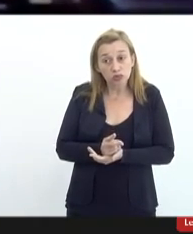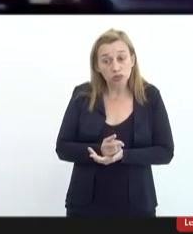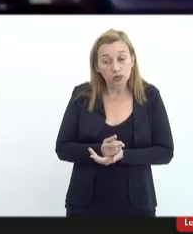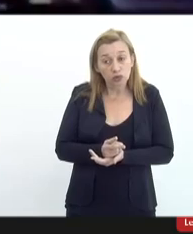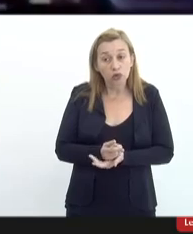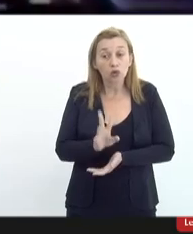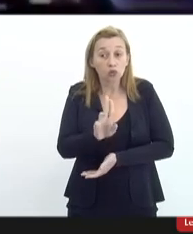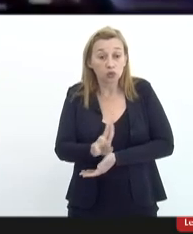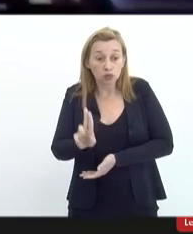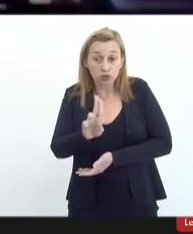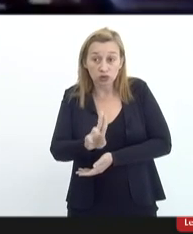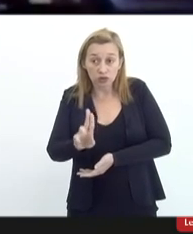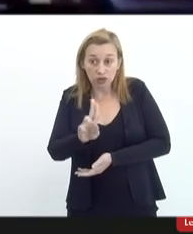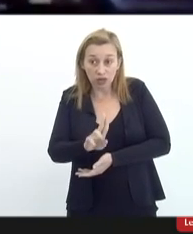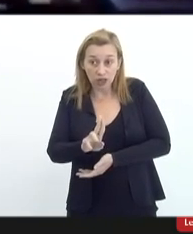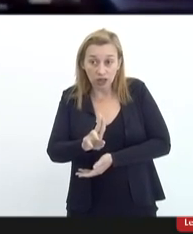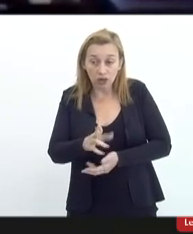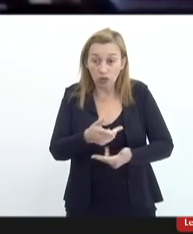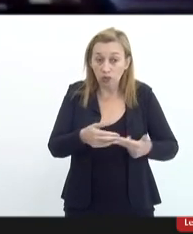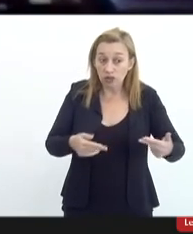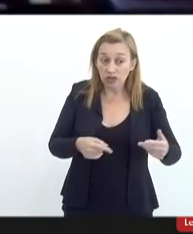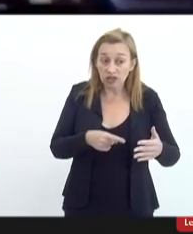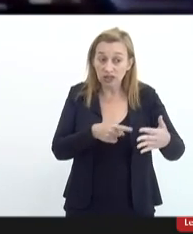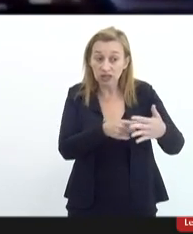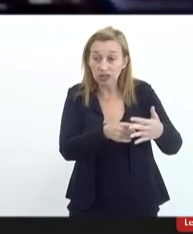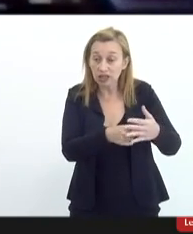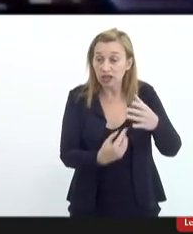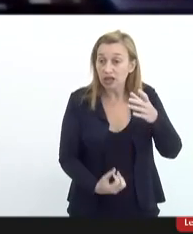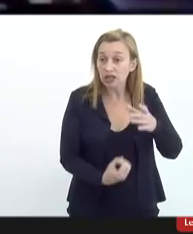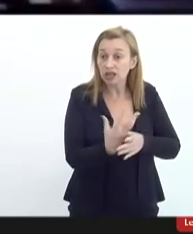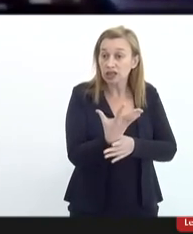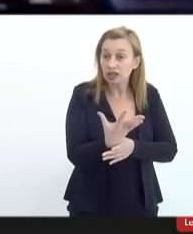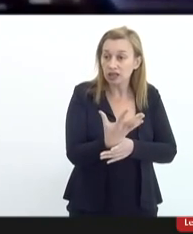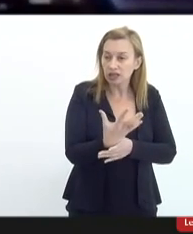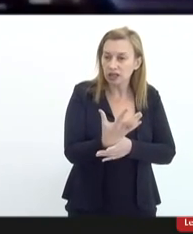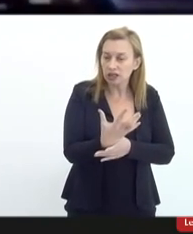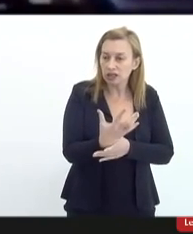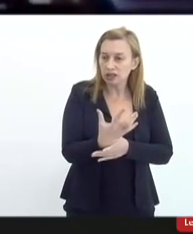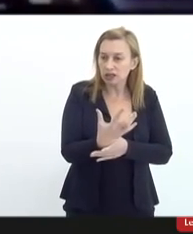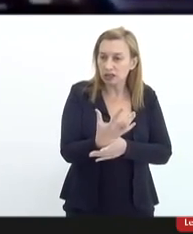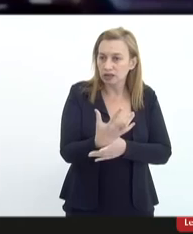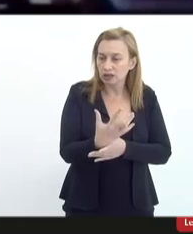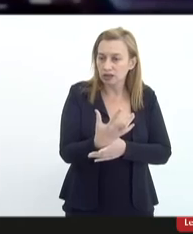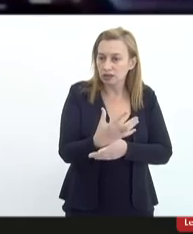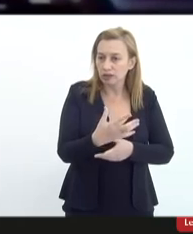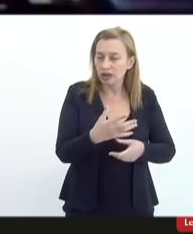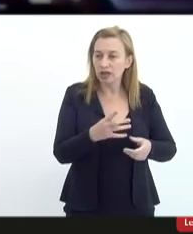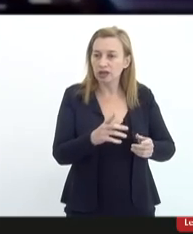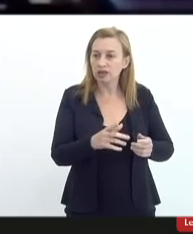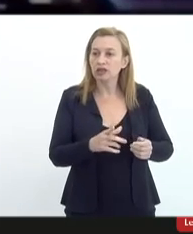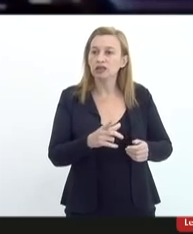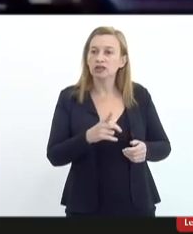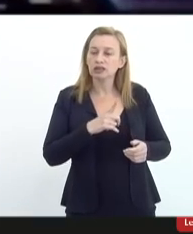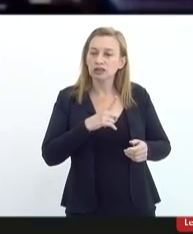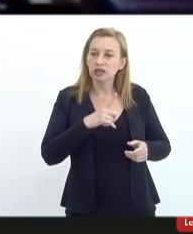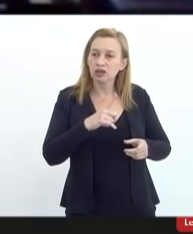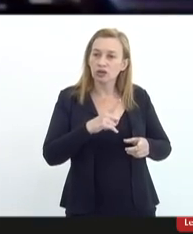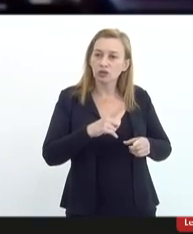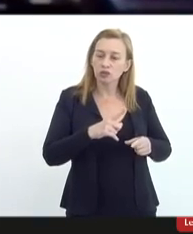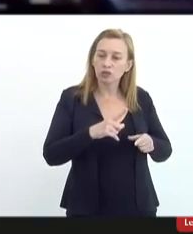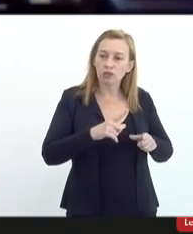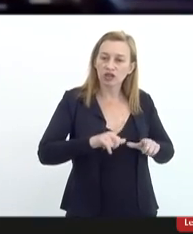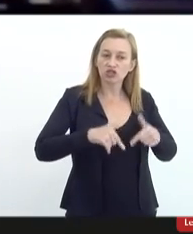elementos que ele cria para se manter como dominação. Então,